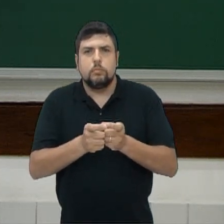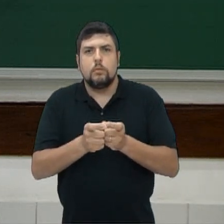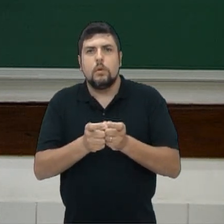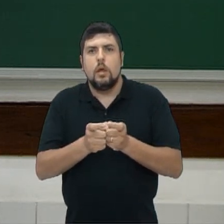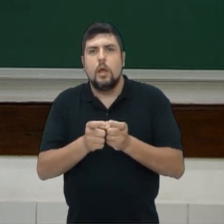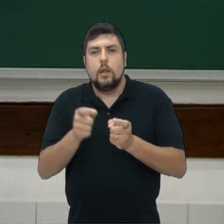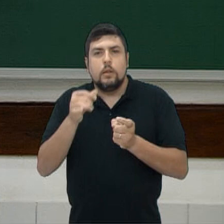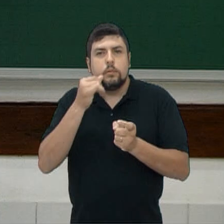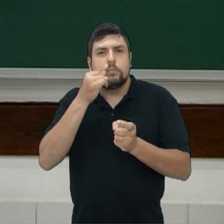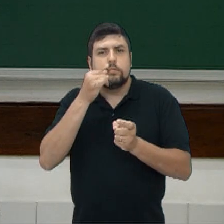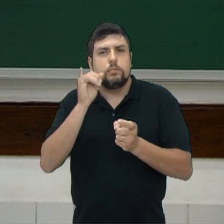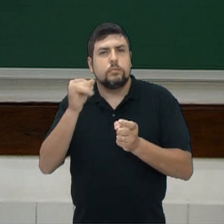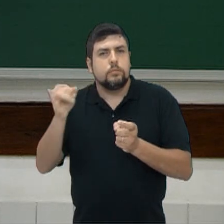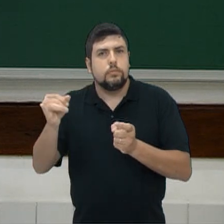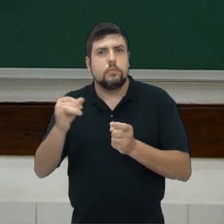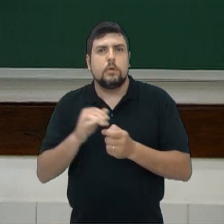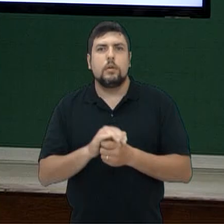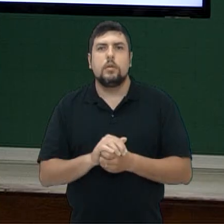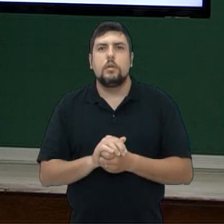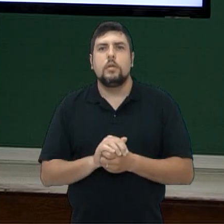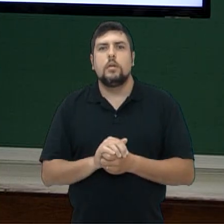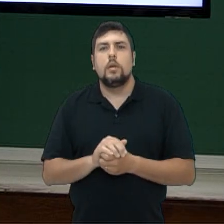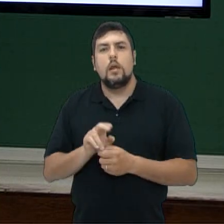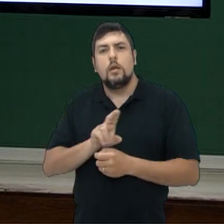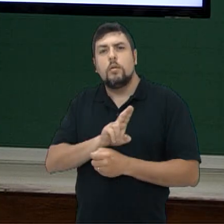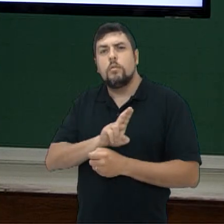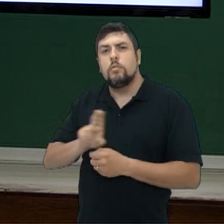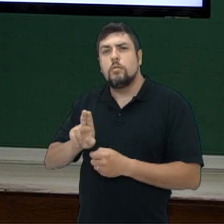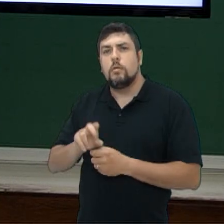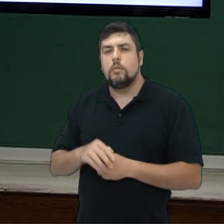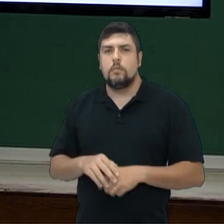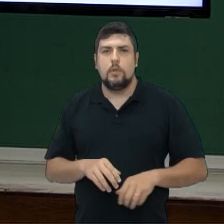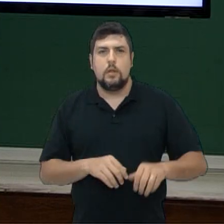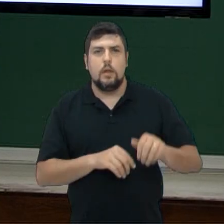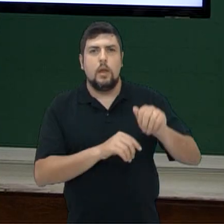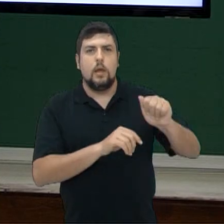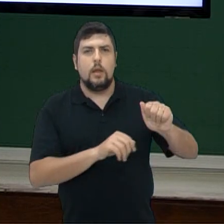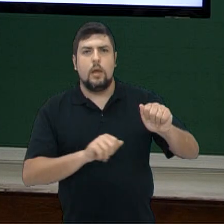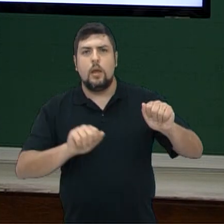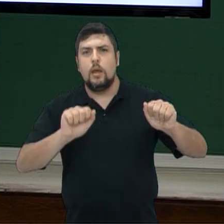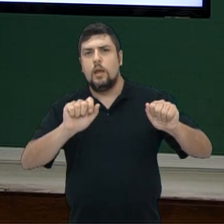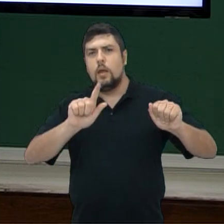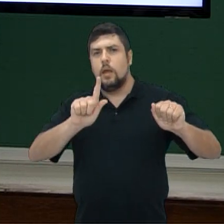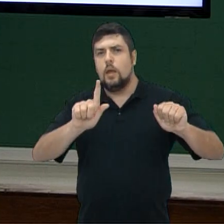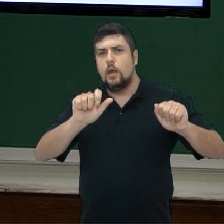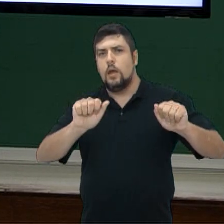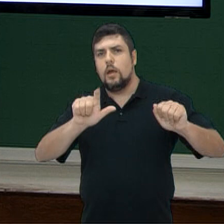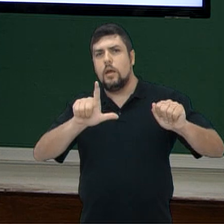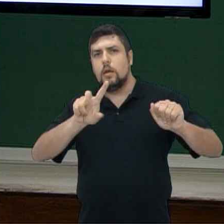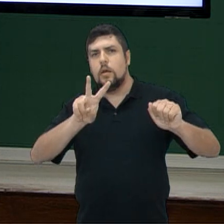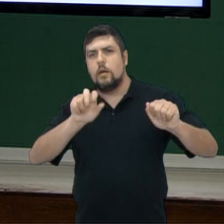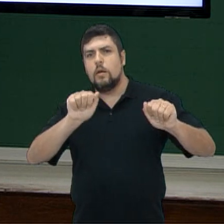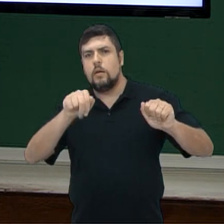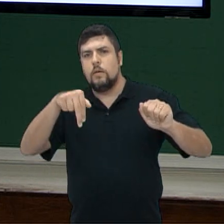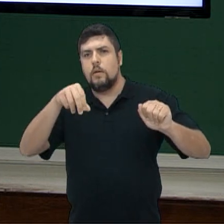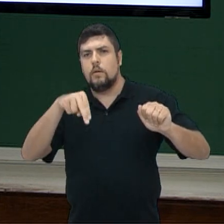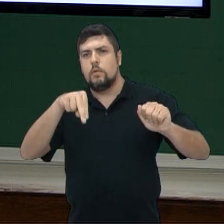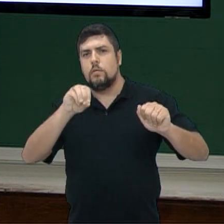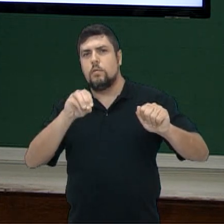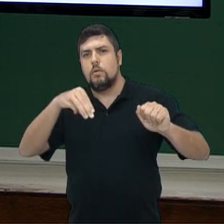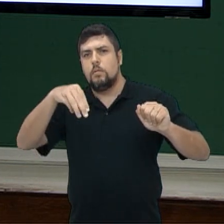intensidade da corrente elétrica? Nós temos a letra A, galvanômetro. O galvanômetro, ele